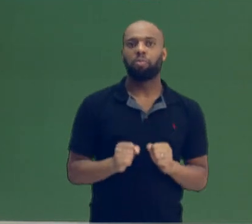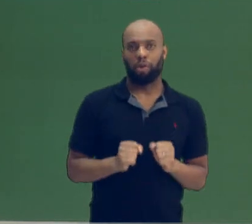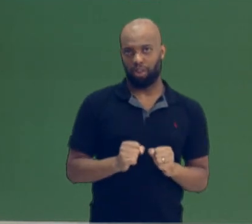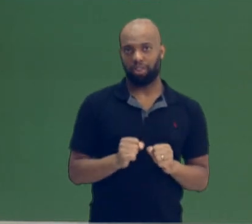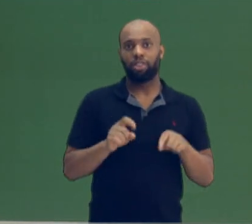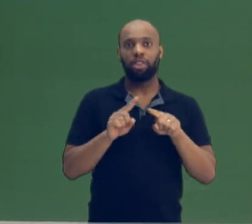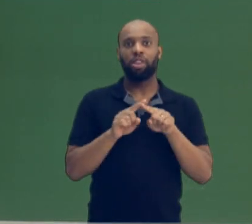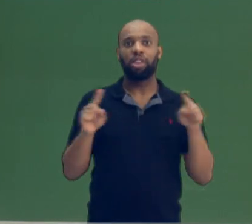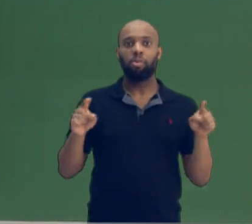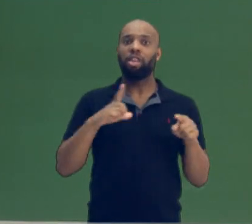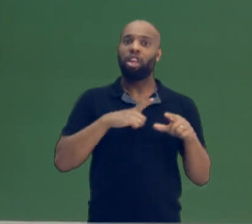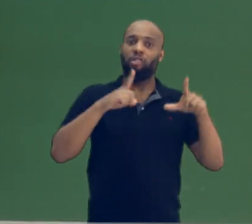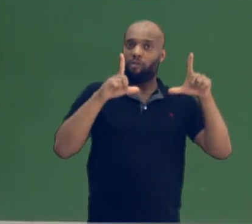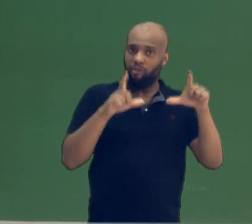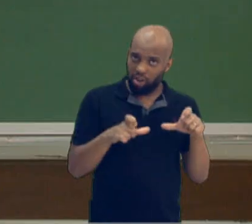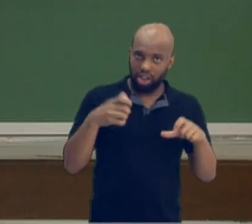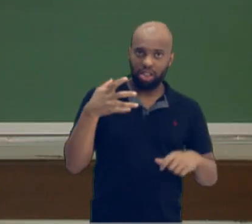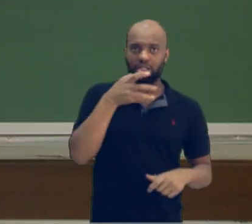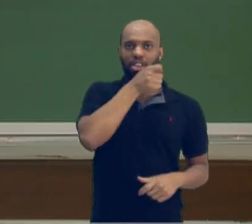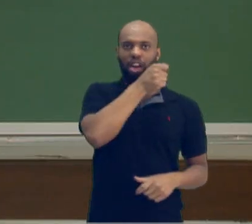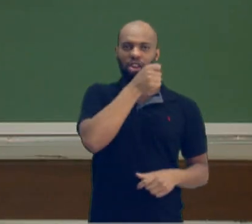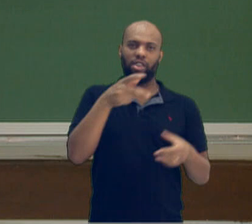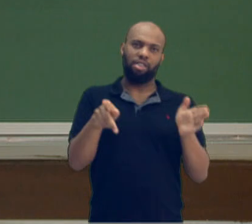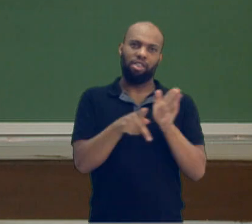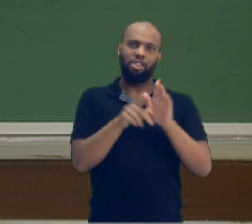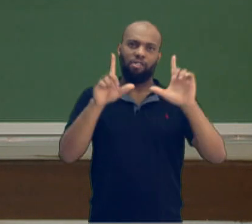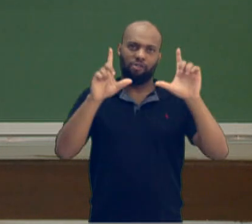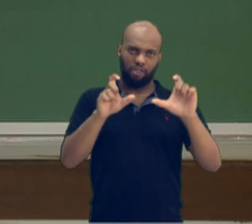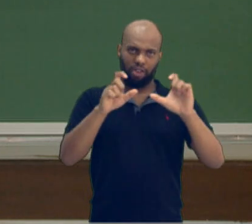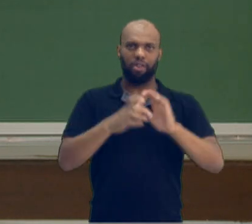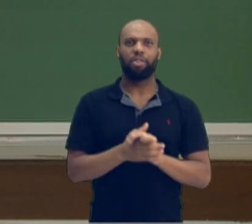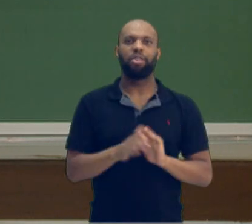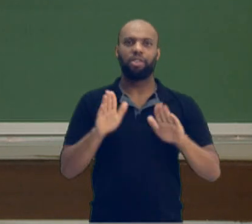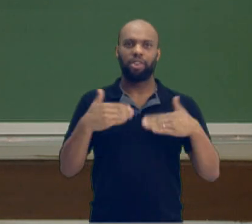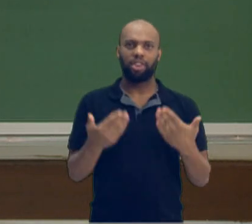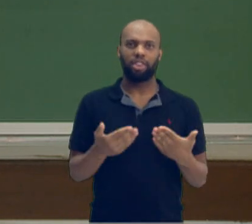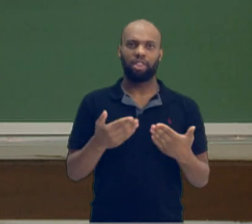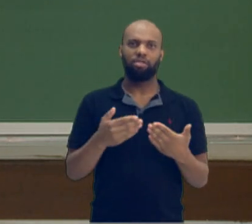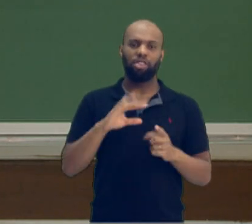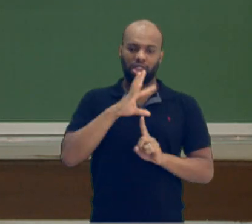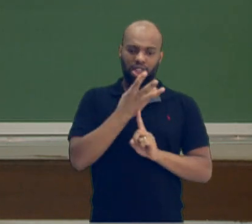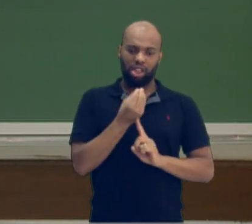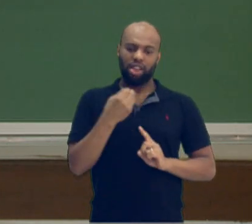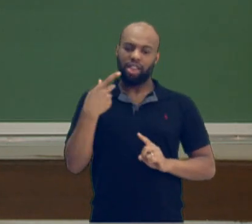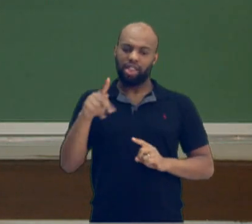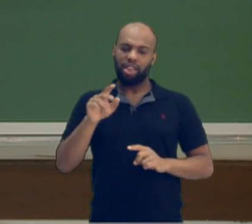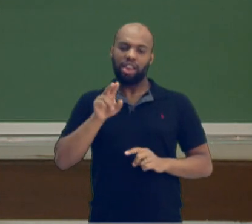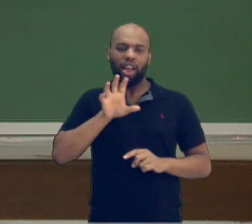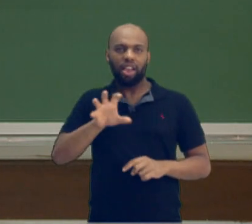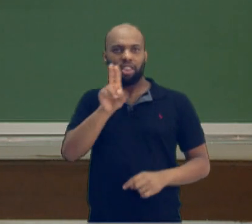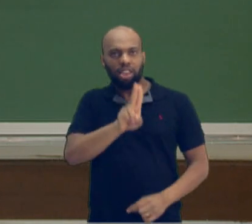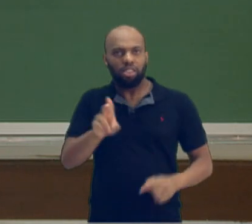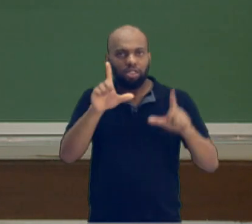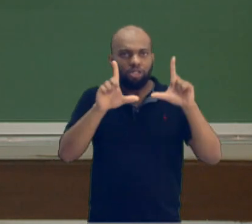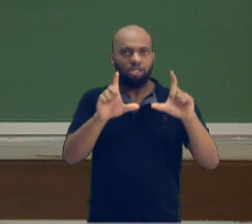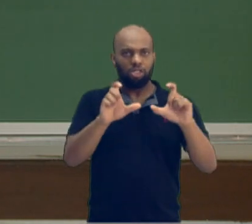aquela obra, mas ficou registrado na fotografia, né? Então, a obra deles através da fotografia.